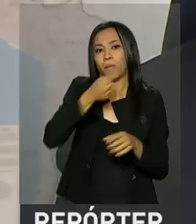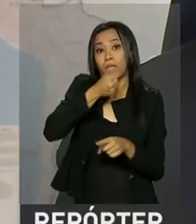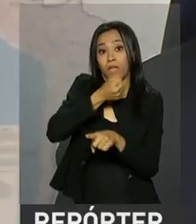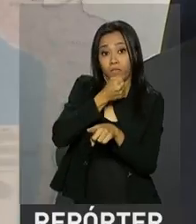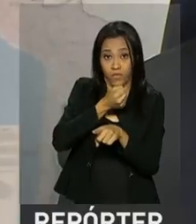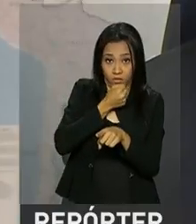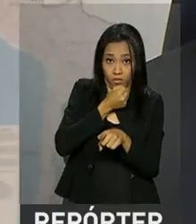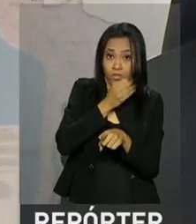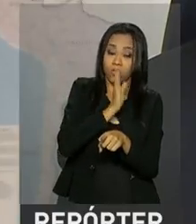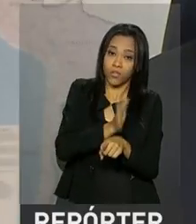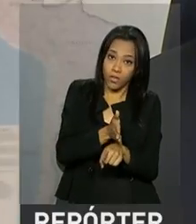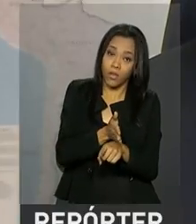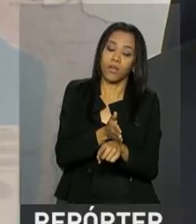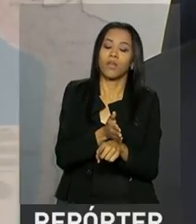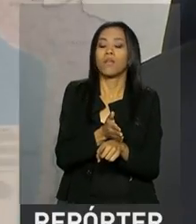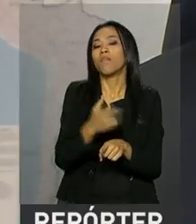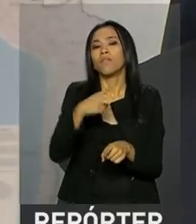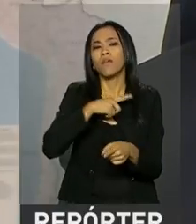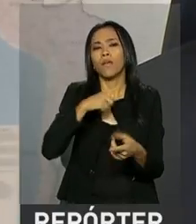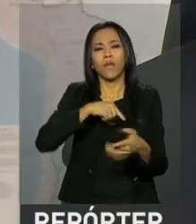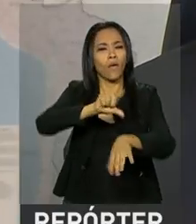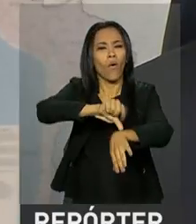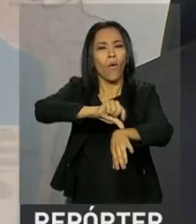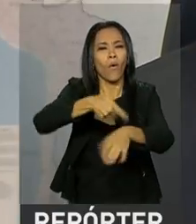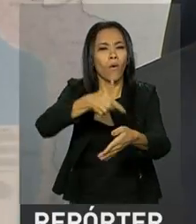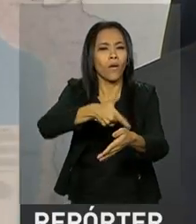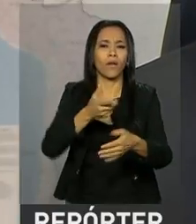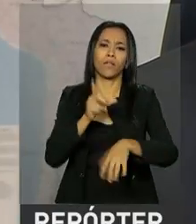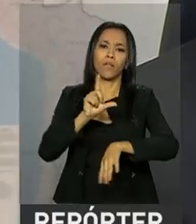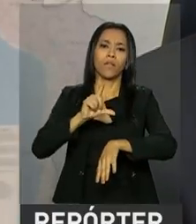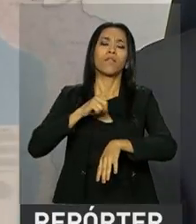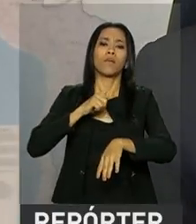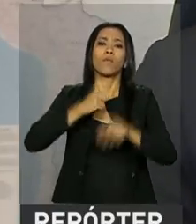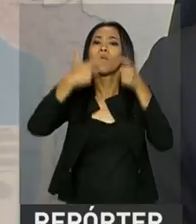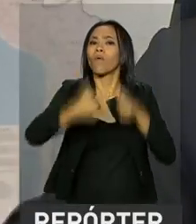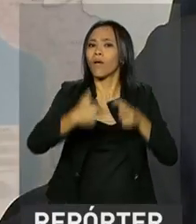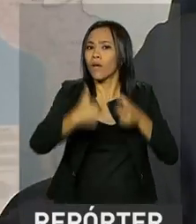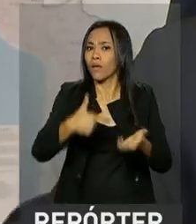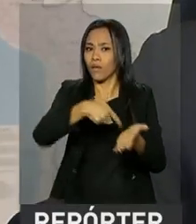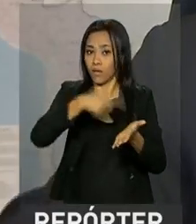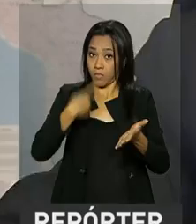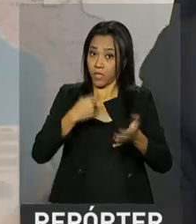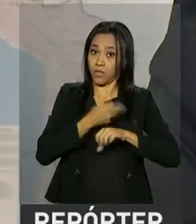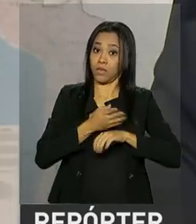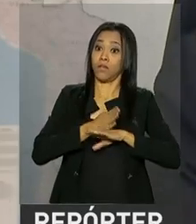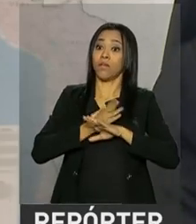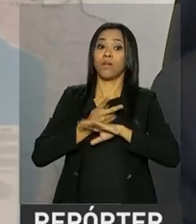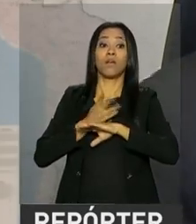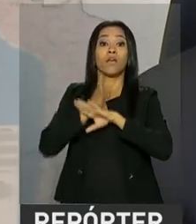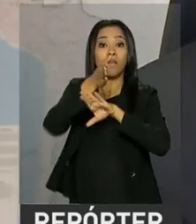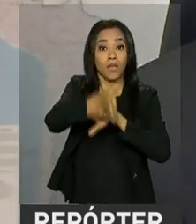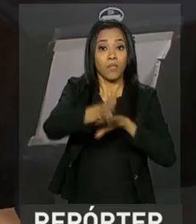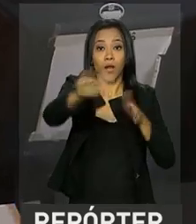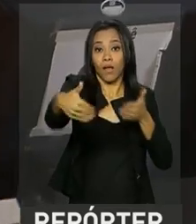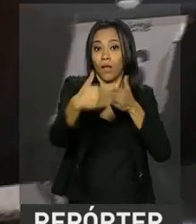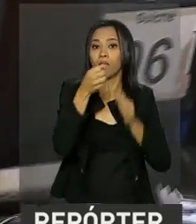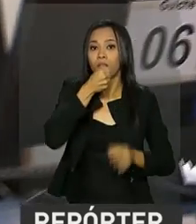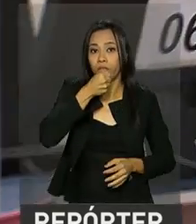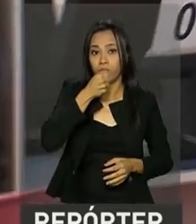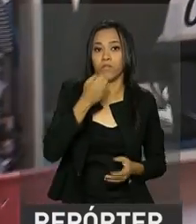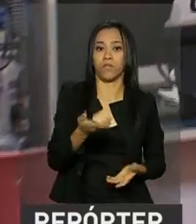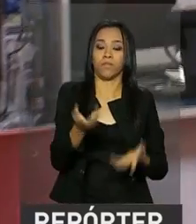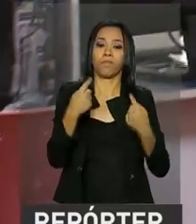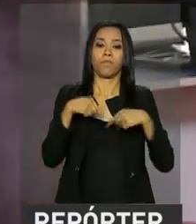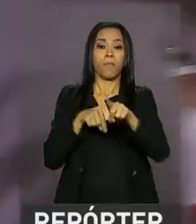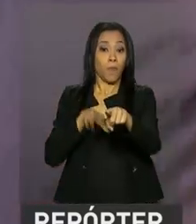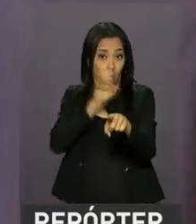de emprego já tem ali pra ele a hora o local que ele vai se dirigir para fazer aquela entrevista de emprego com o